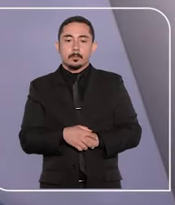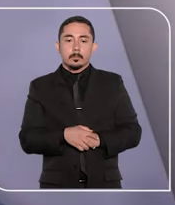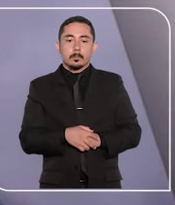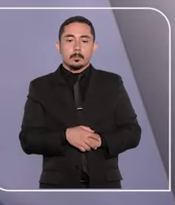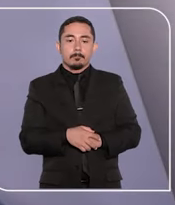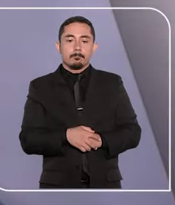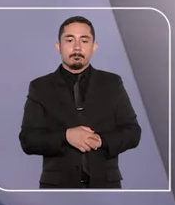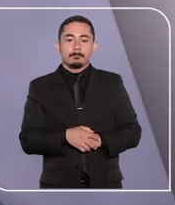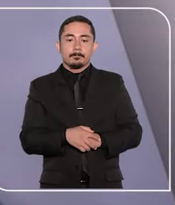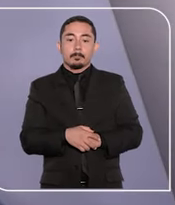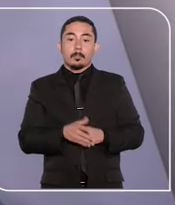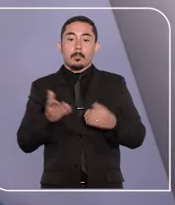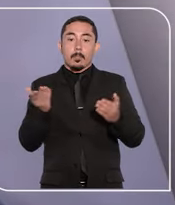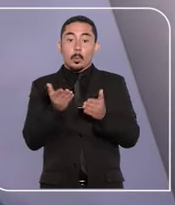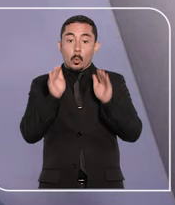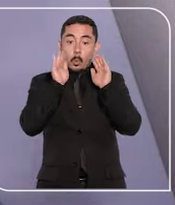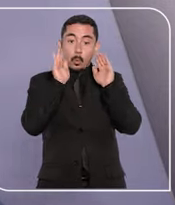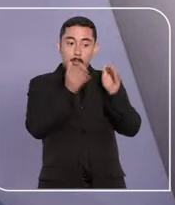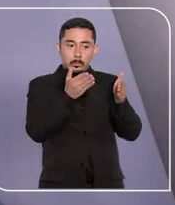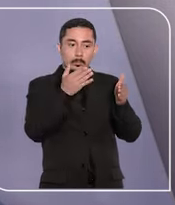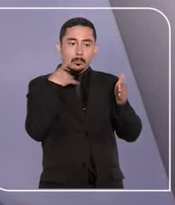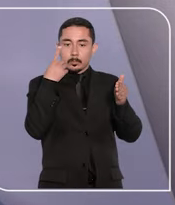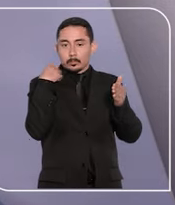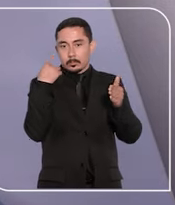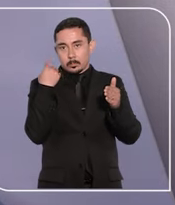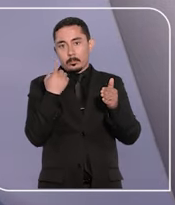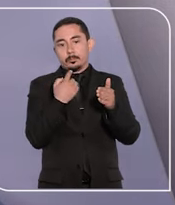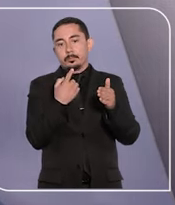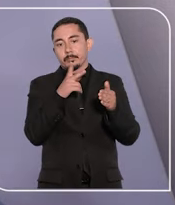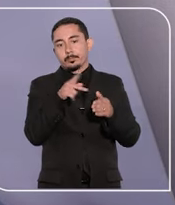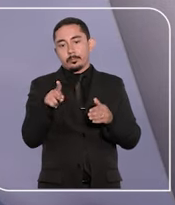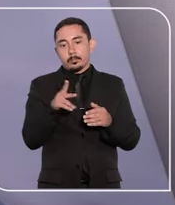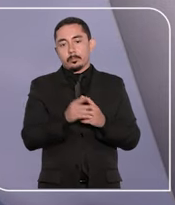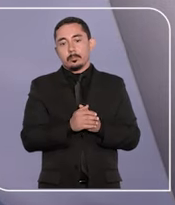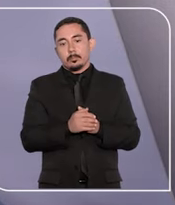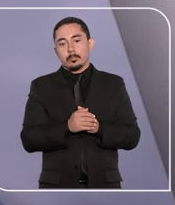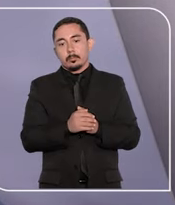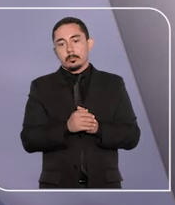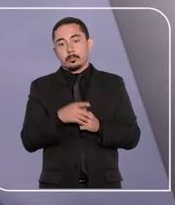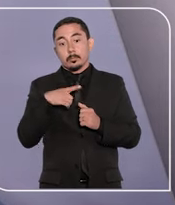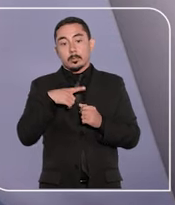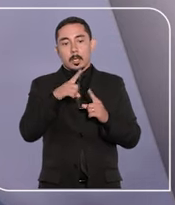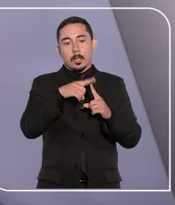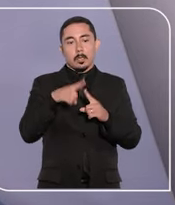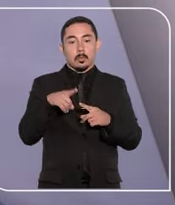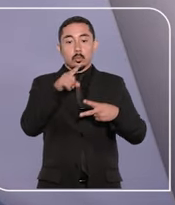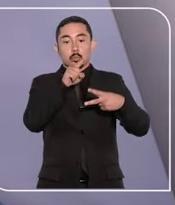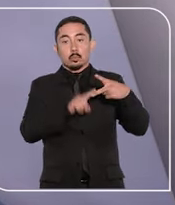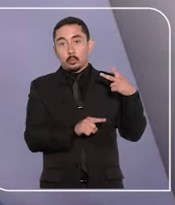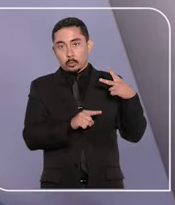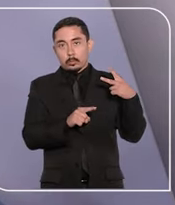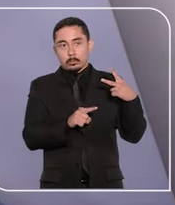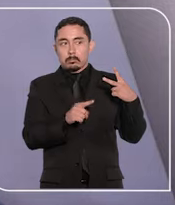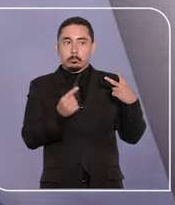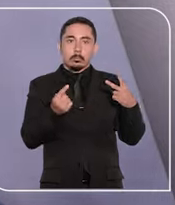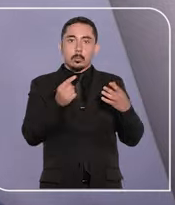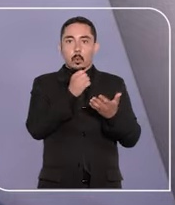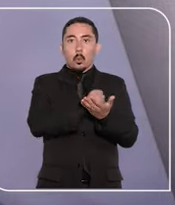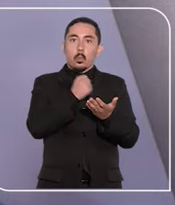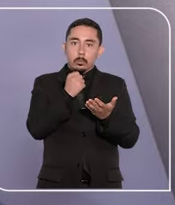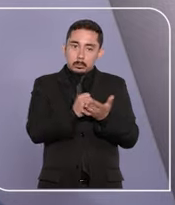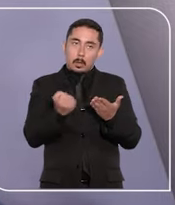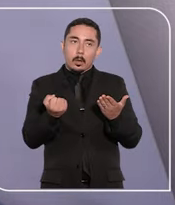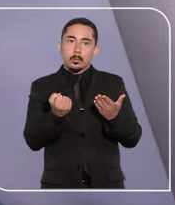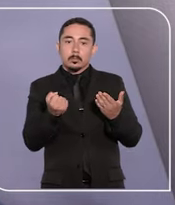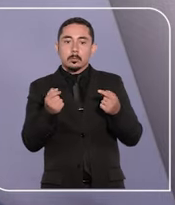agora objetivamente dos honorários advocatícios, professor Leonardo, que são de dois tipos basicamente, os contratuais, que são aqueles acertados,